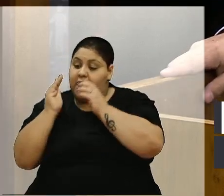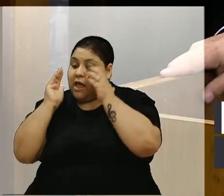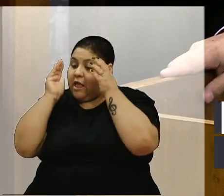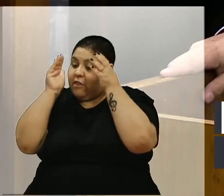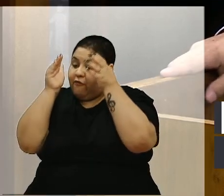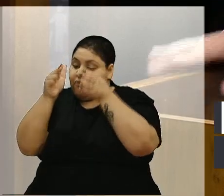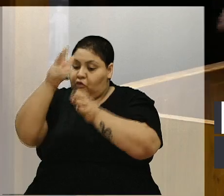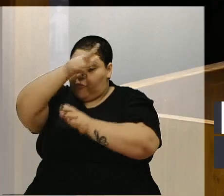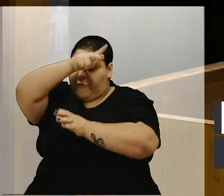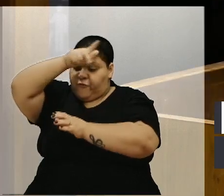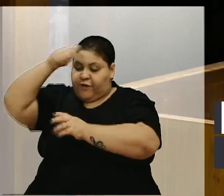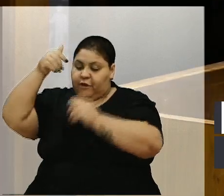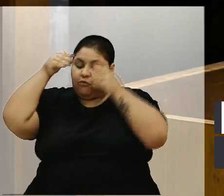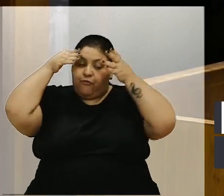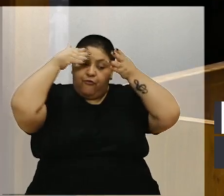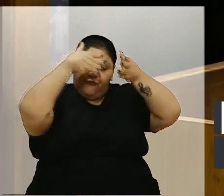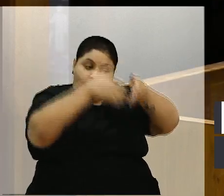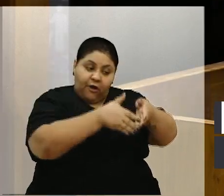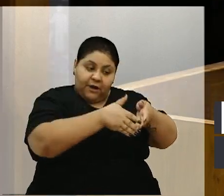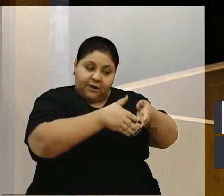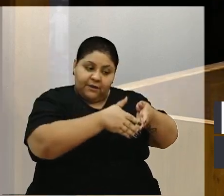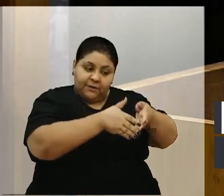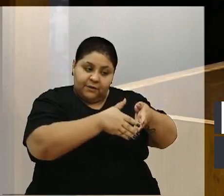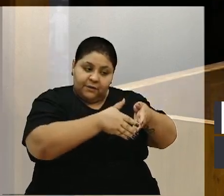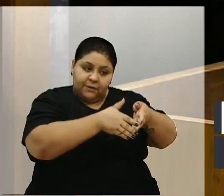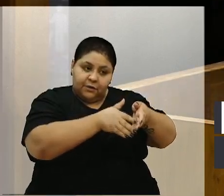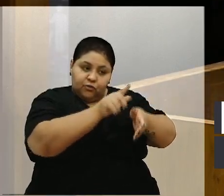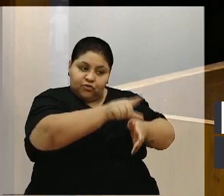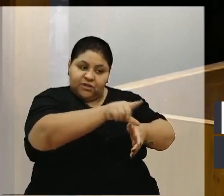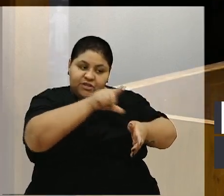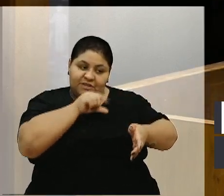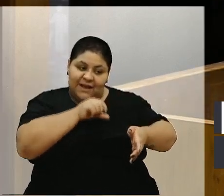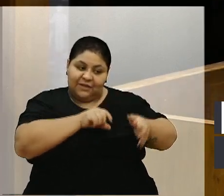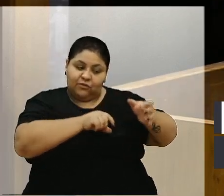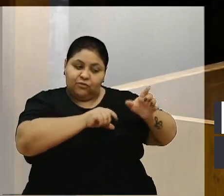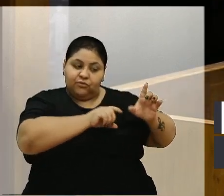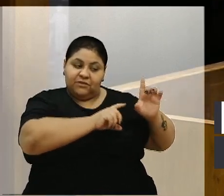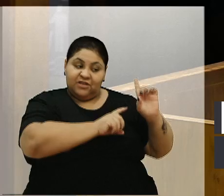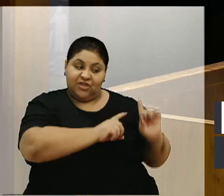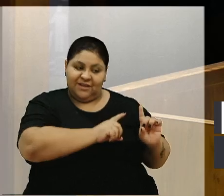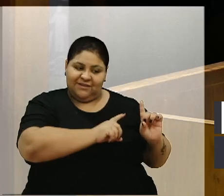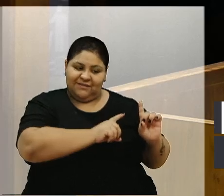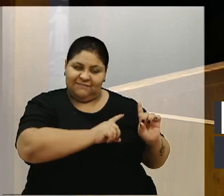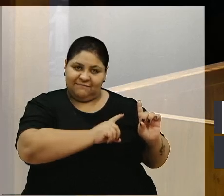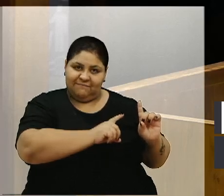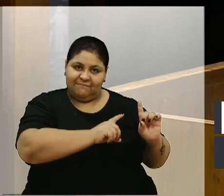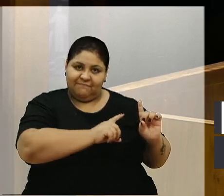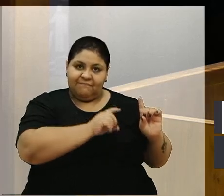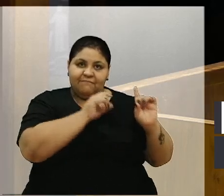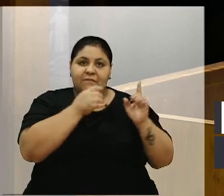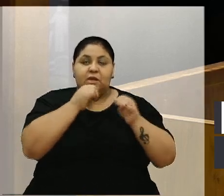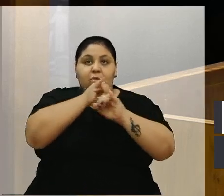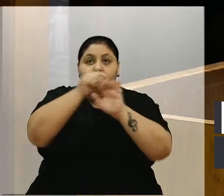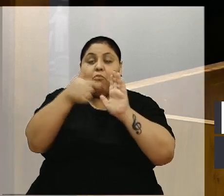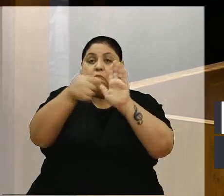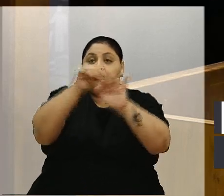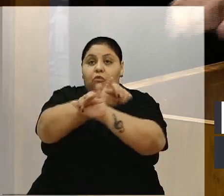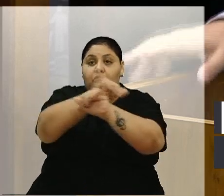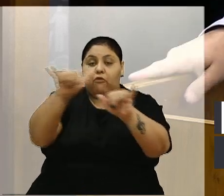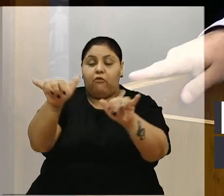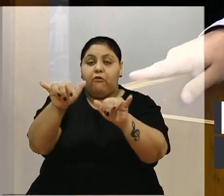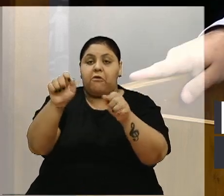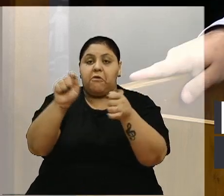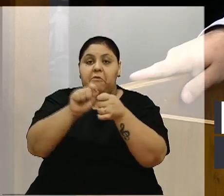seu rival, aqui pré-candidato, lançando uma nota que faz